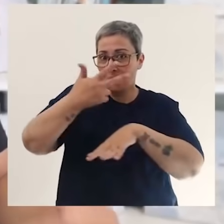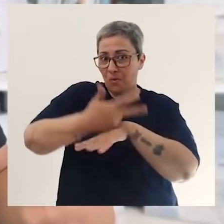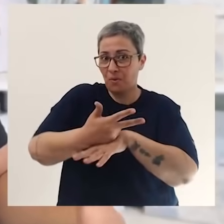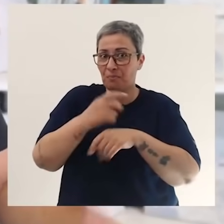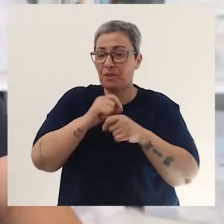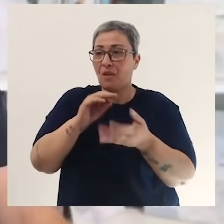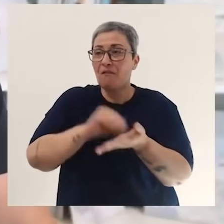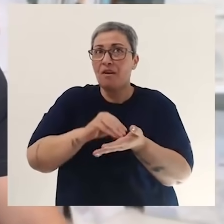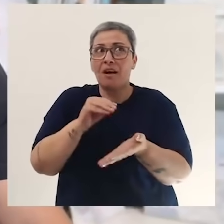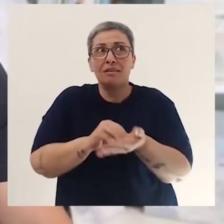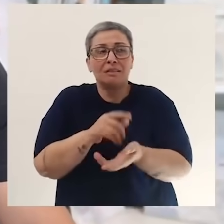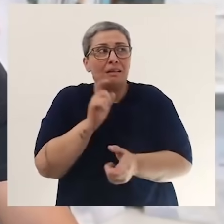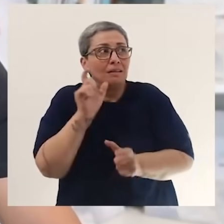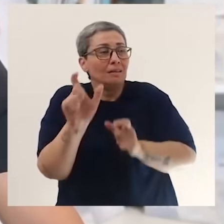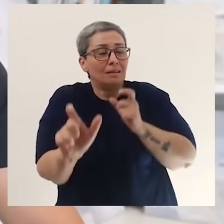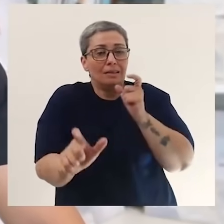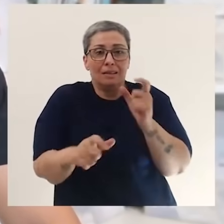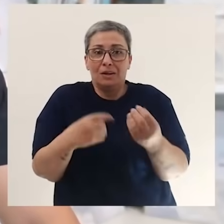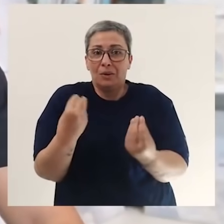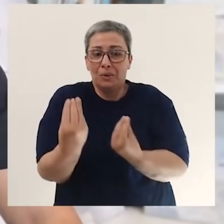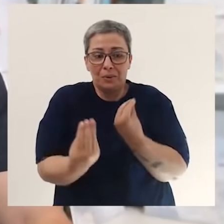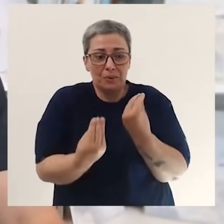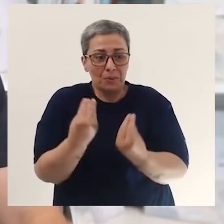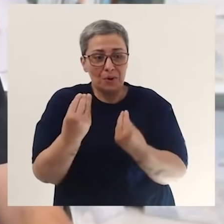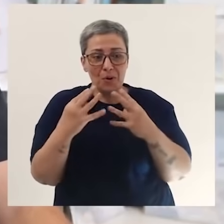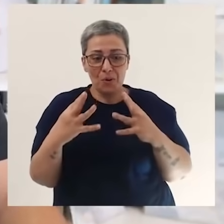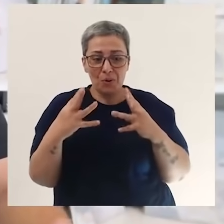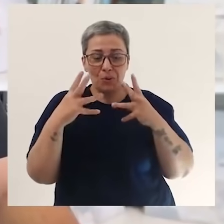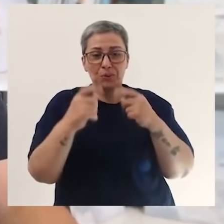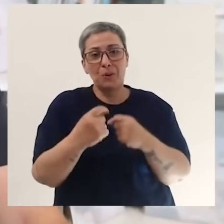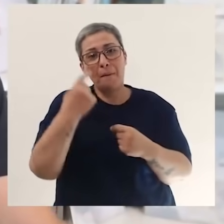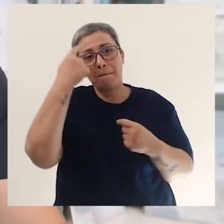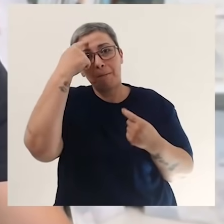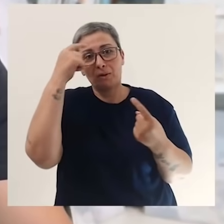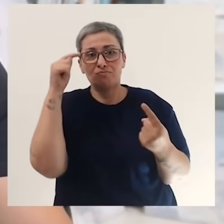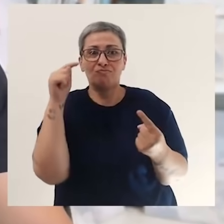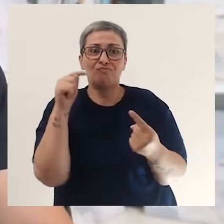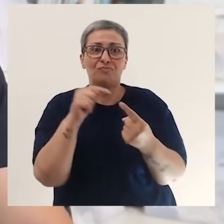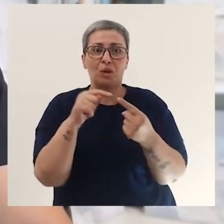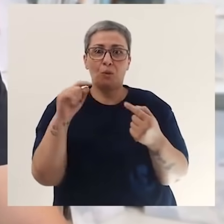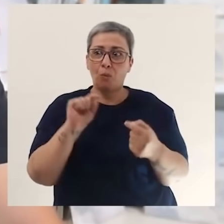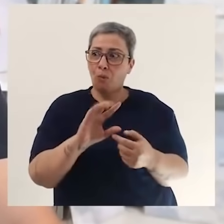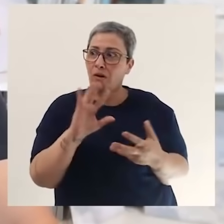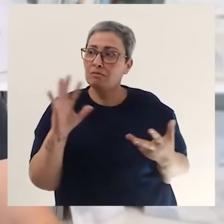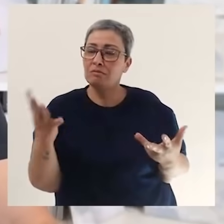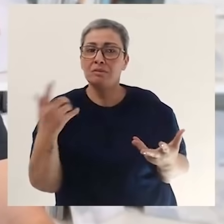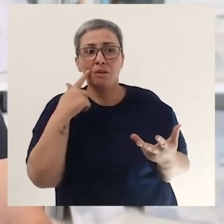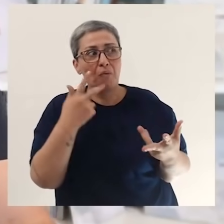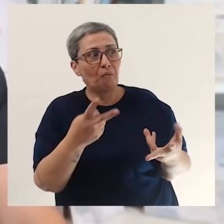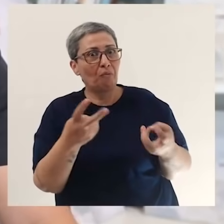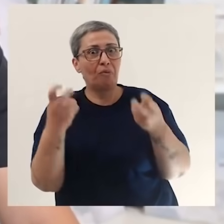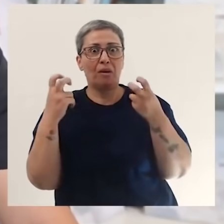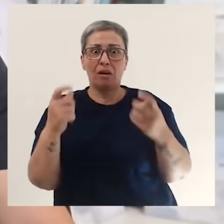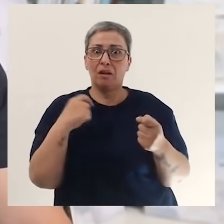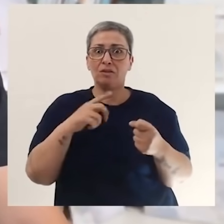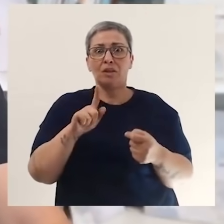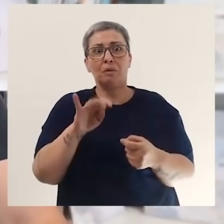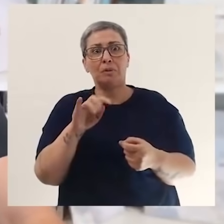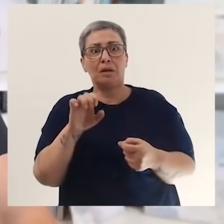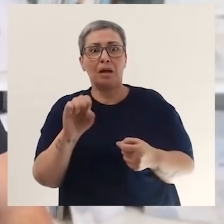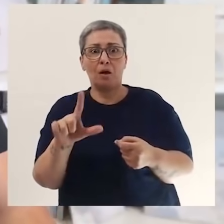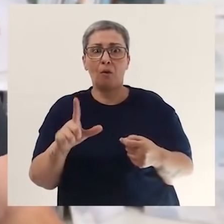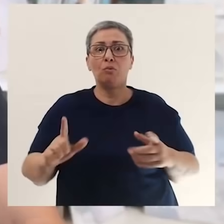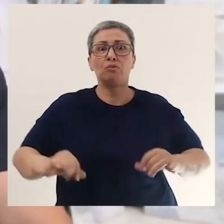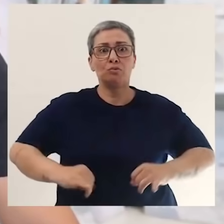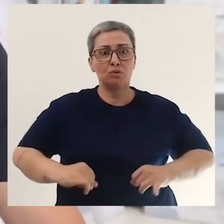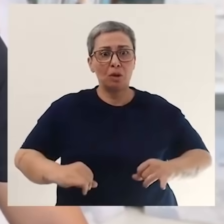faltam palavras para dizer tudo o que penso quando vejo uma situação como essa que o Gabriel passou.